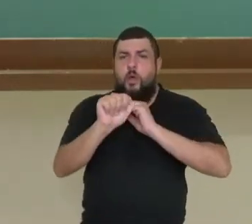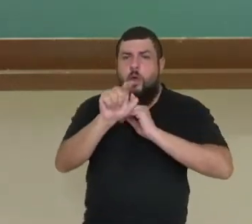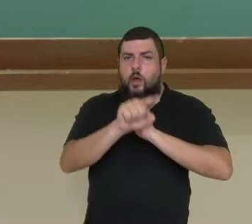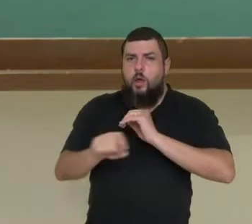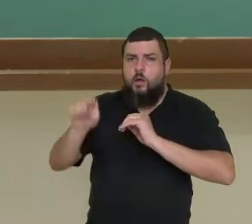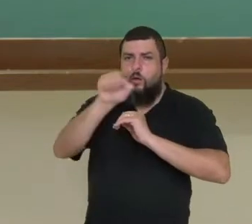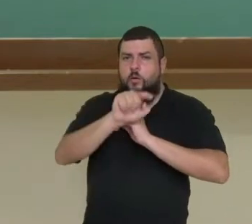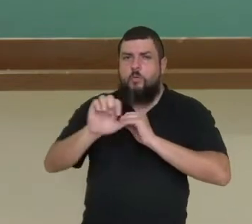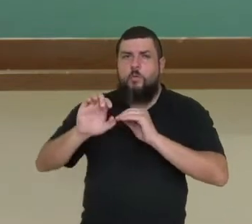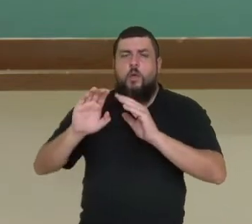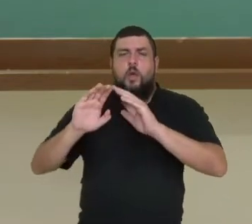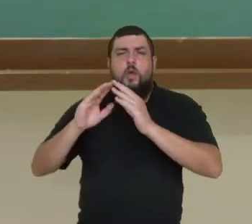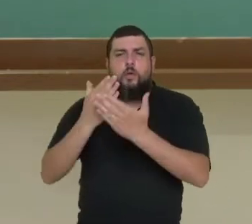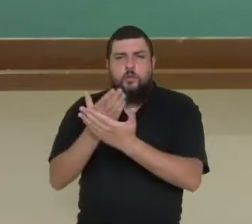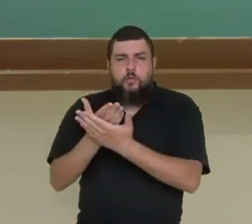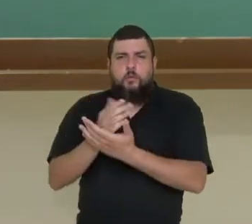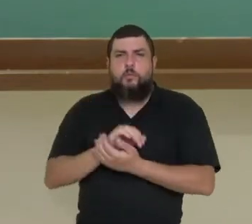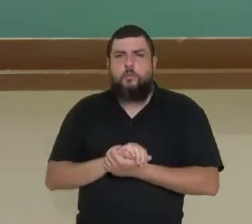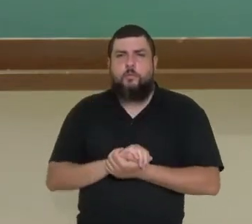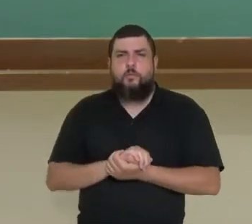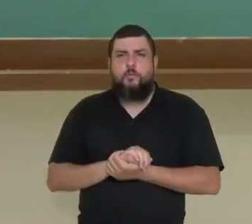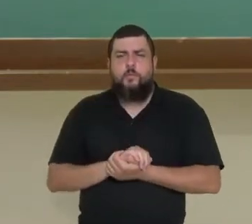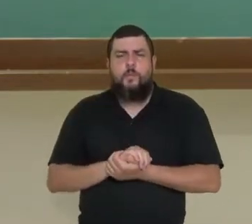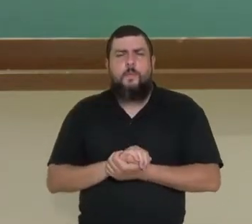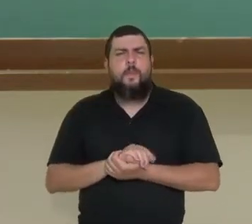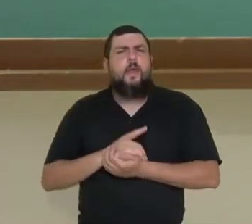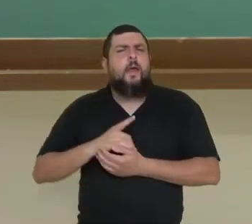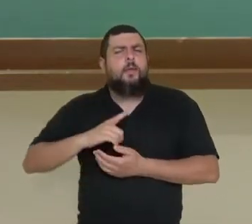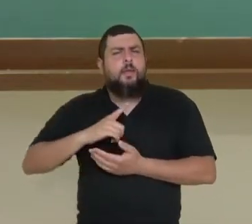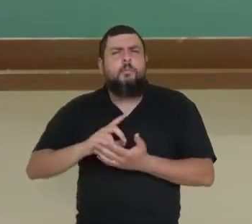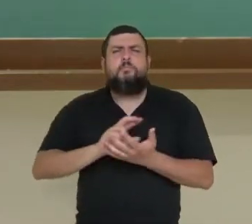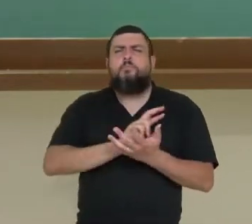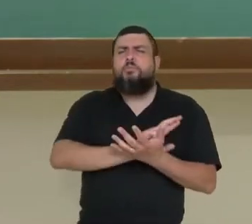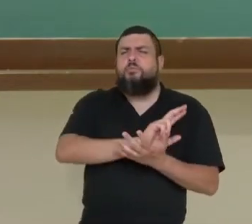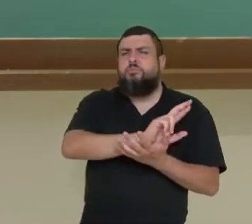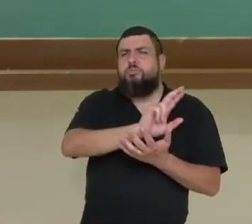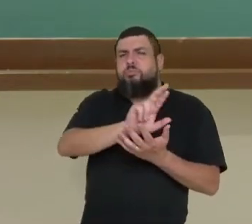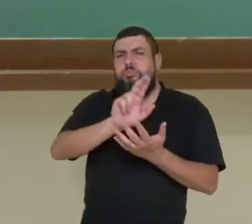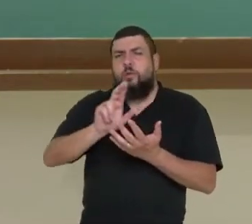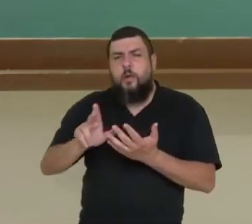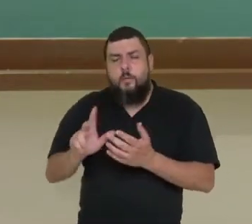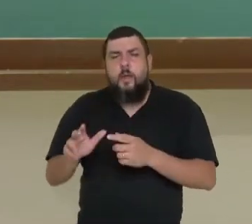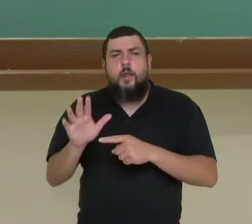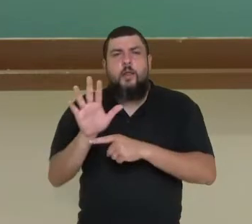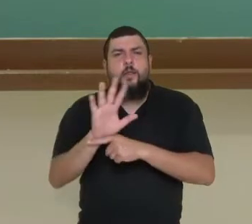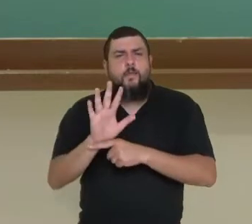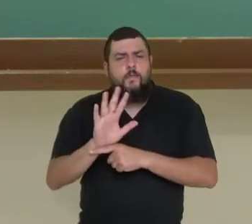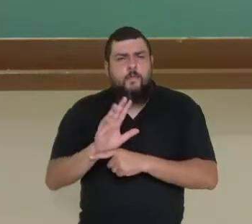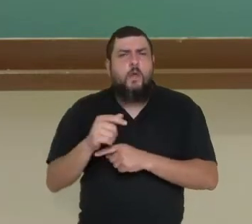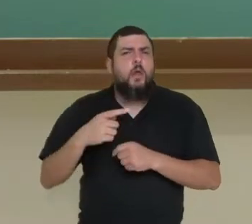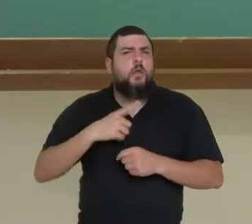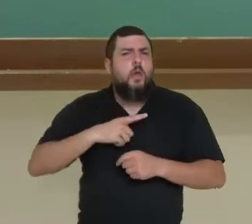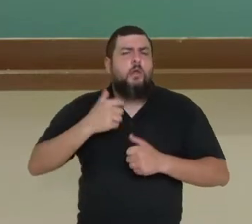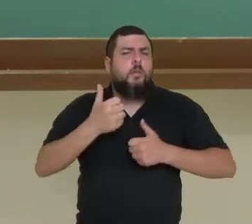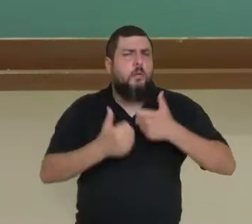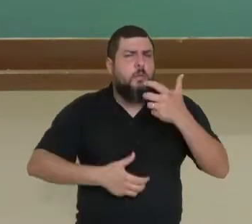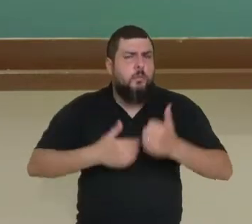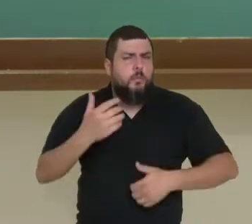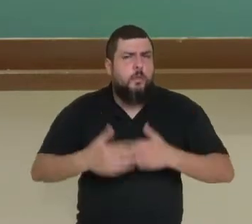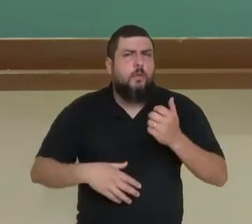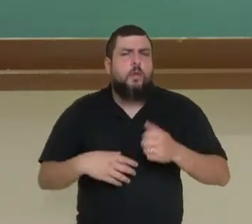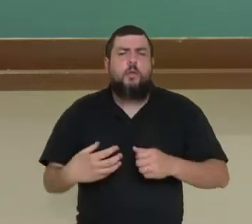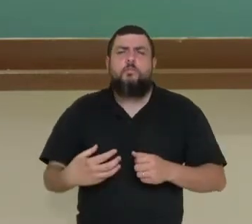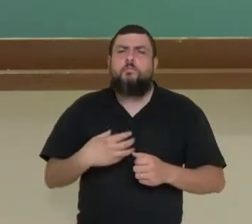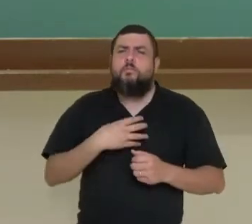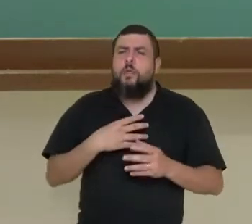Terão acesso a vários vídeos, os vídeos contêm slides animados que trazem explicações de uma forma